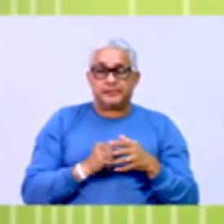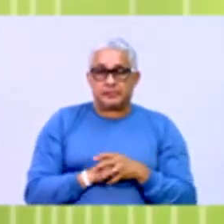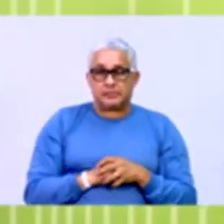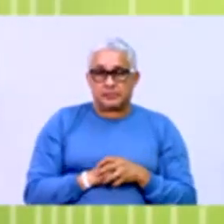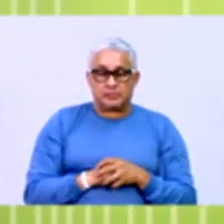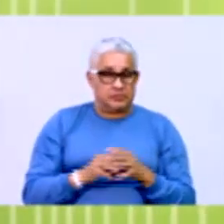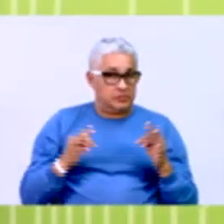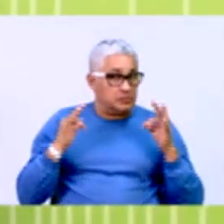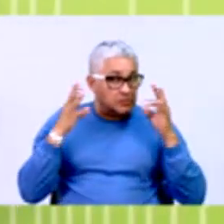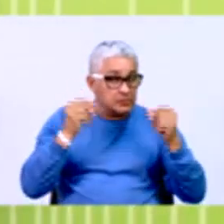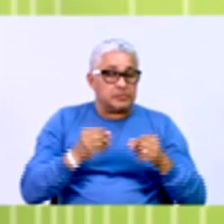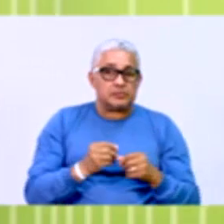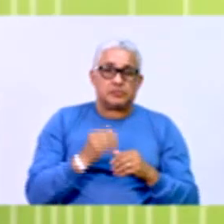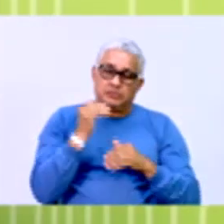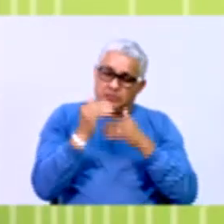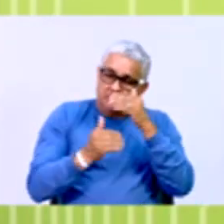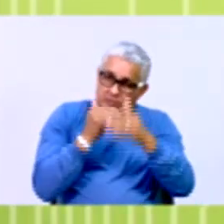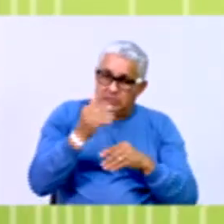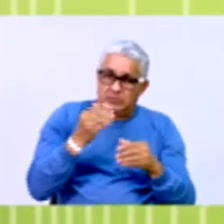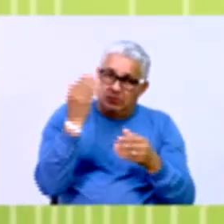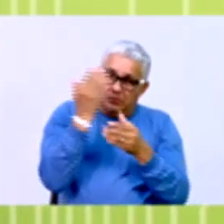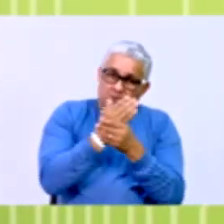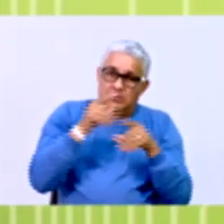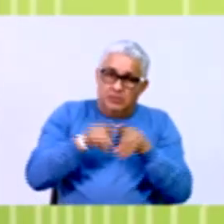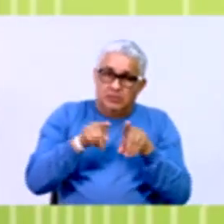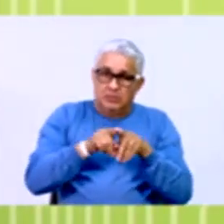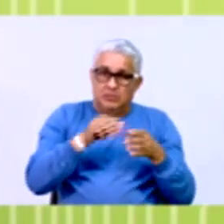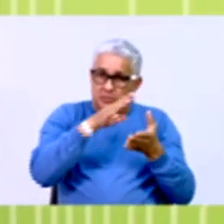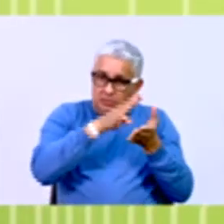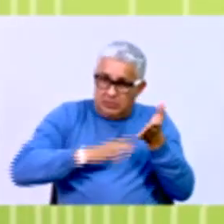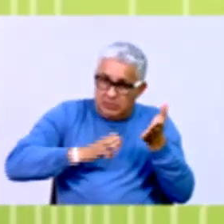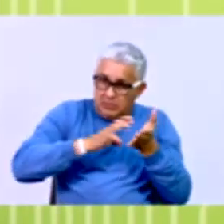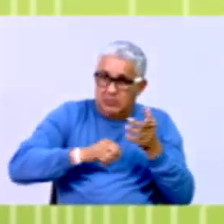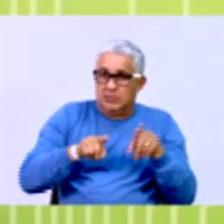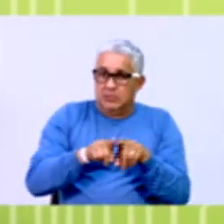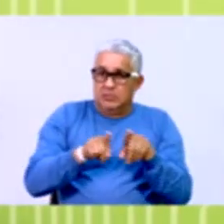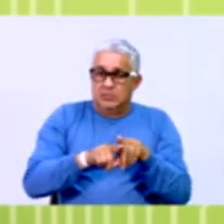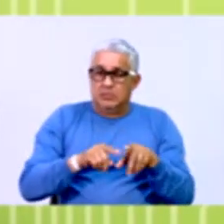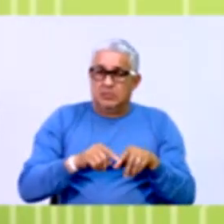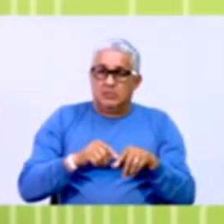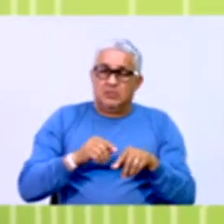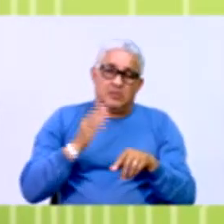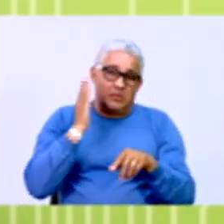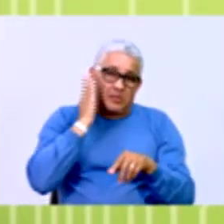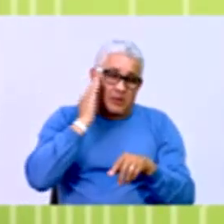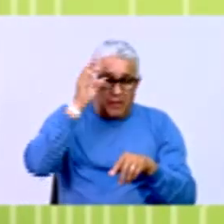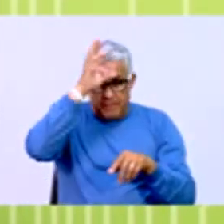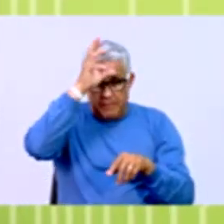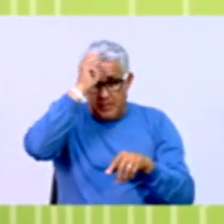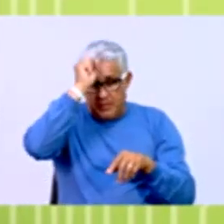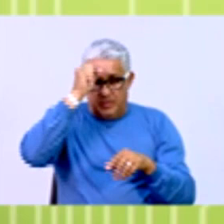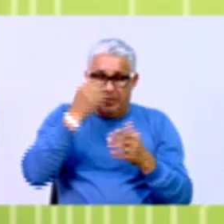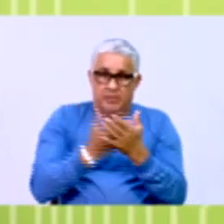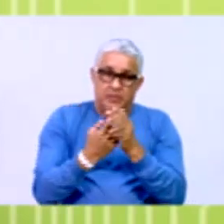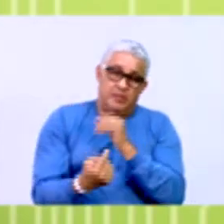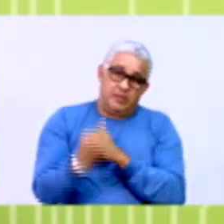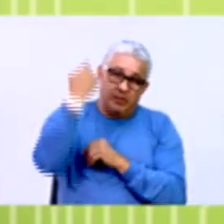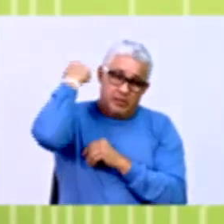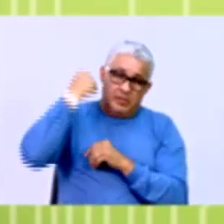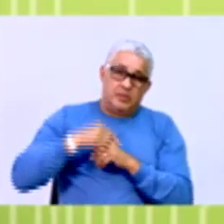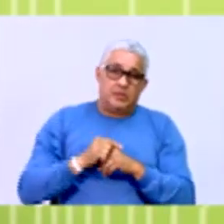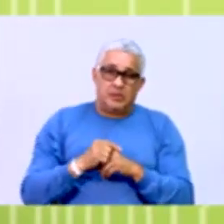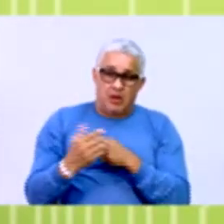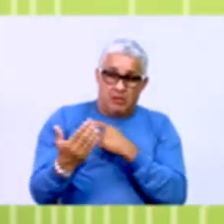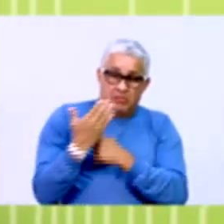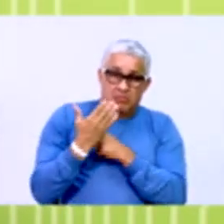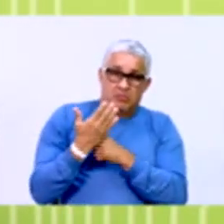Porque todos os processos, os mecanismos, os métodos que nós aprendemos nas aulas passadas, eles vão colaborar